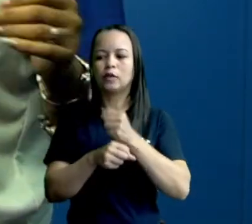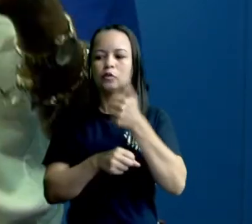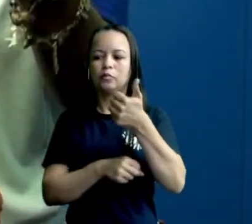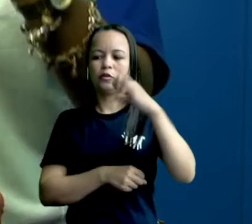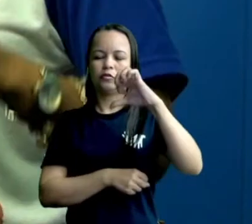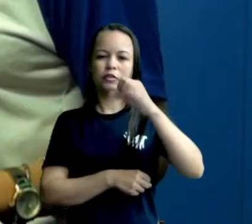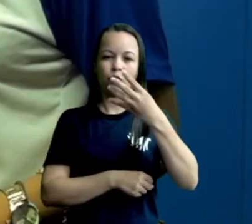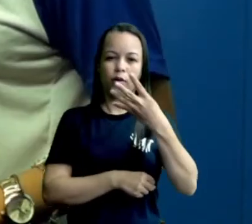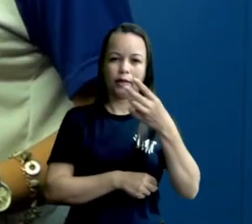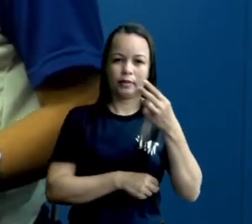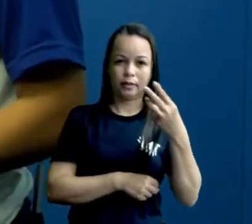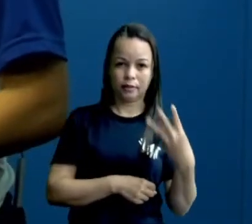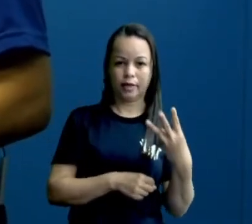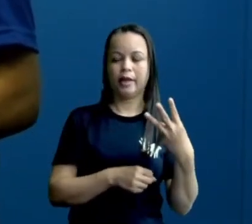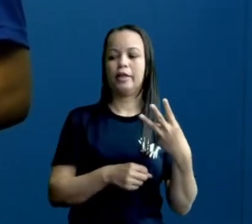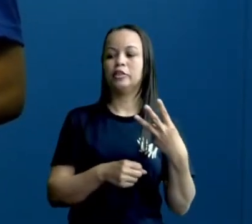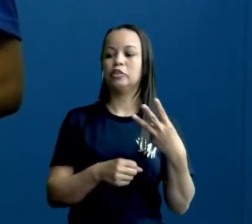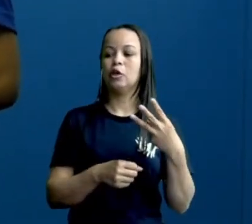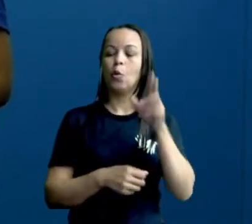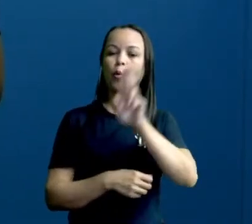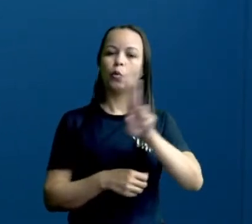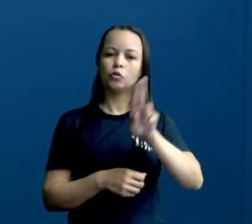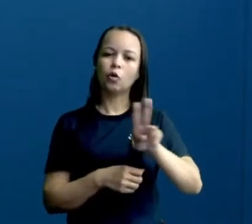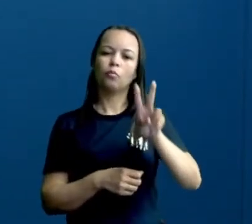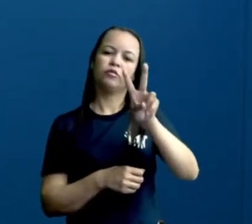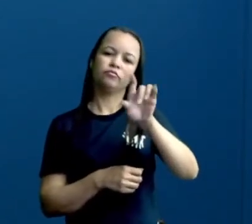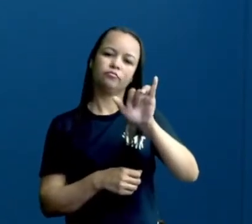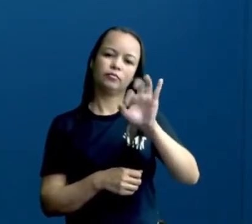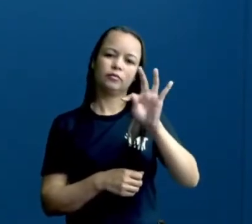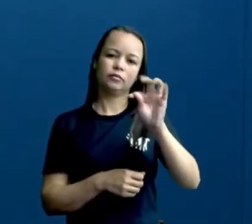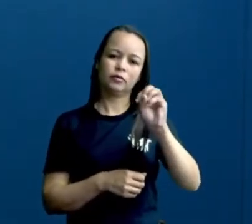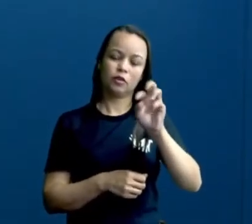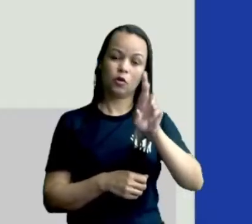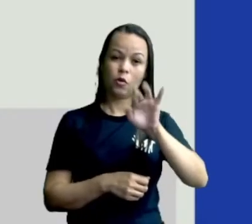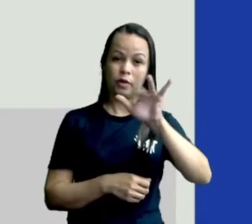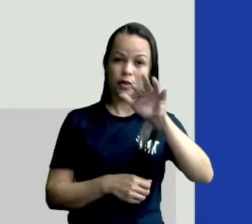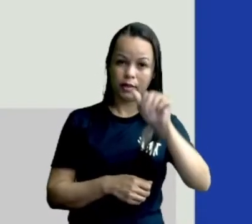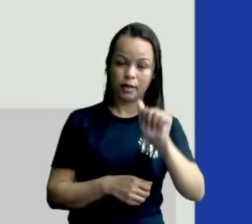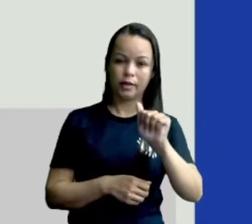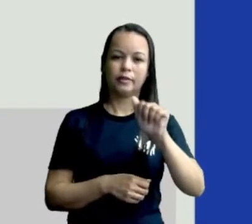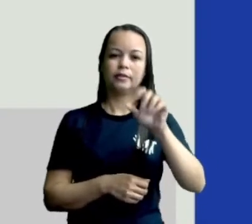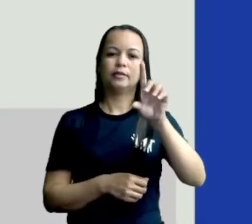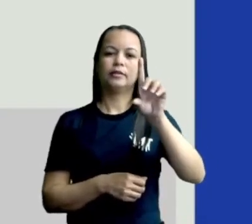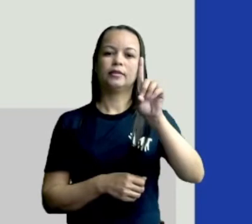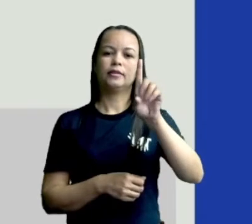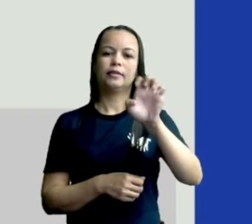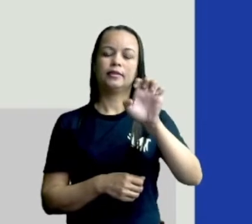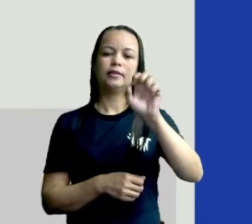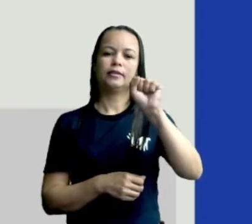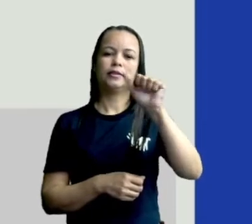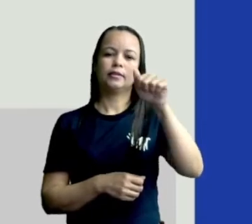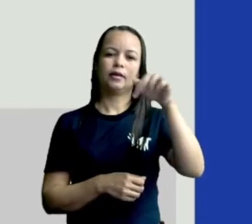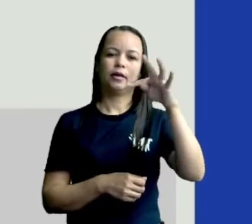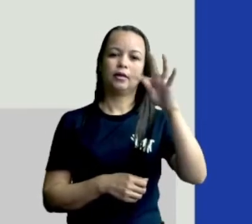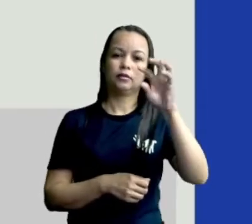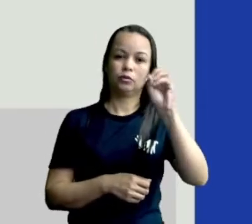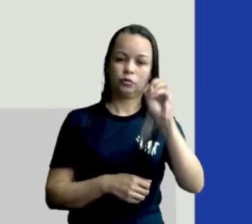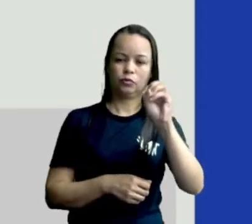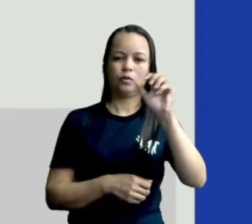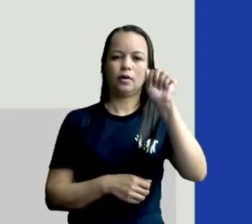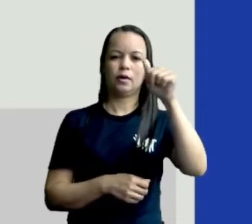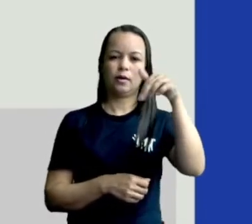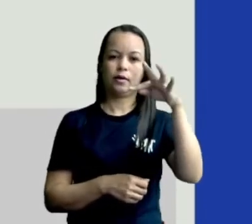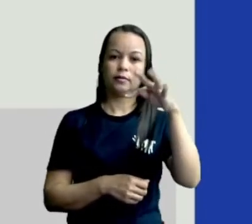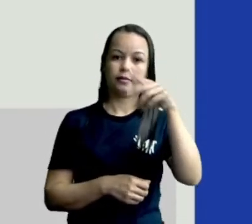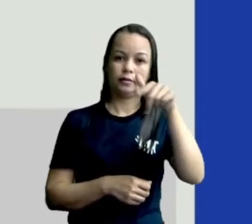1943. Então, olha aí como tua cidade é rica de nomes. Ela teve, ó, Cidade de Braga, Povoado de Santo Antão da